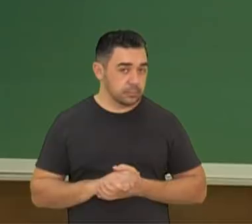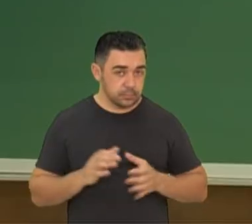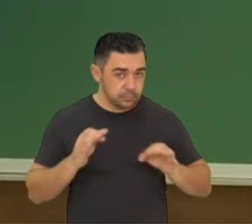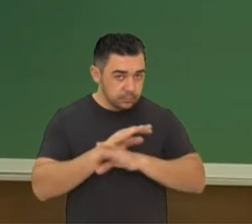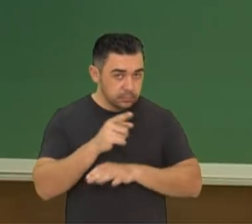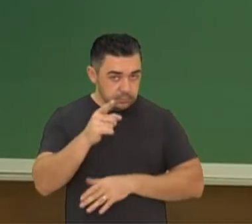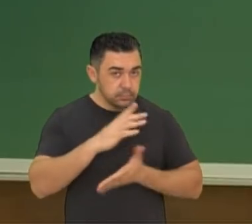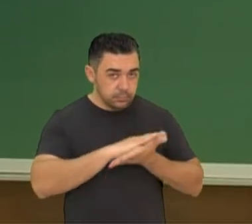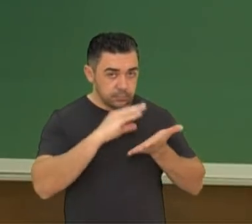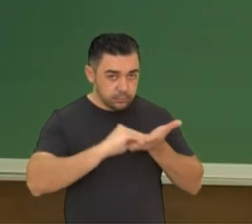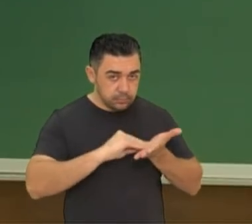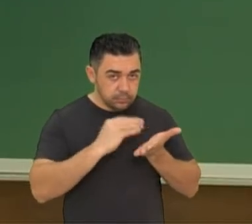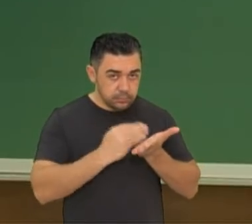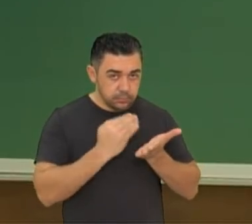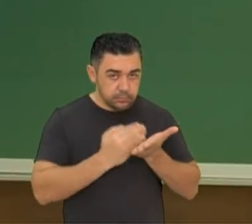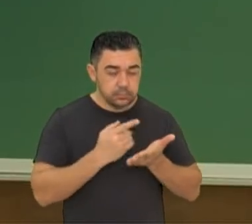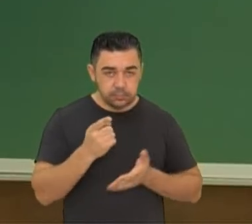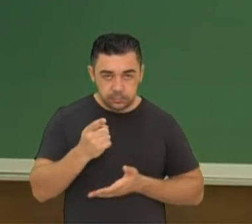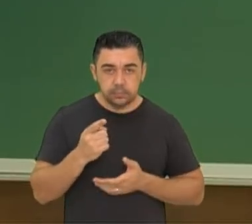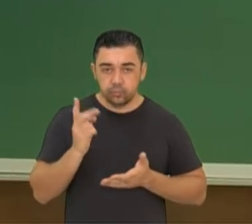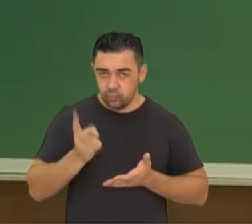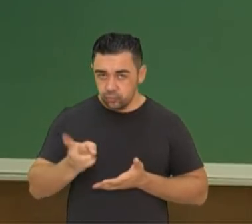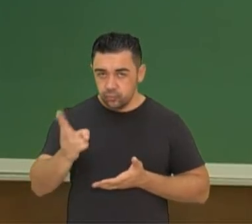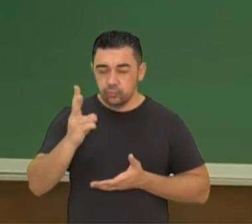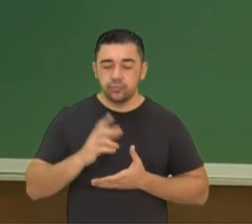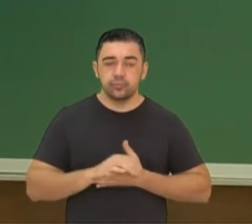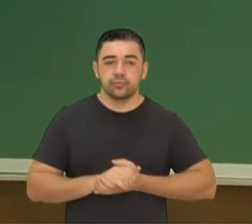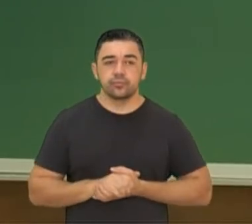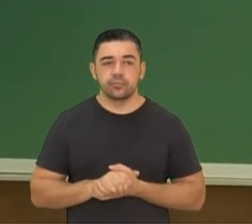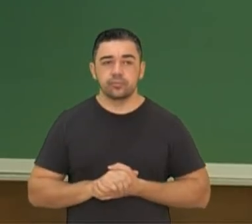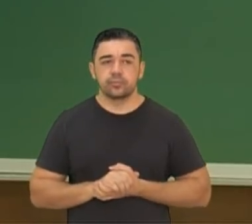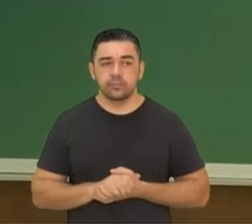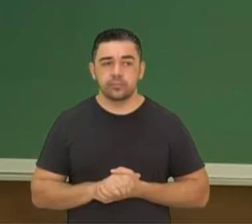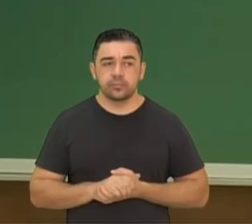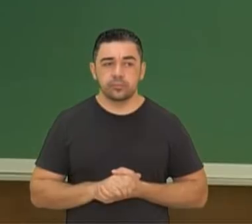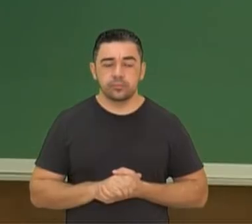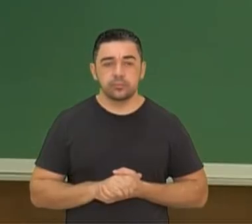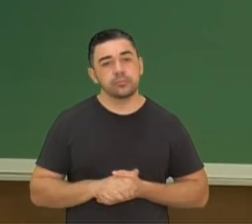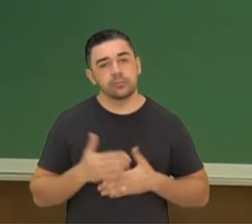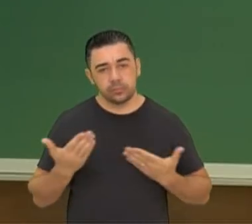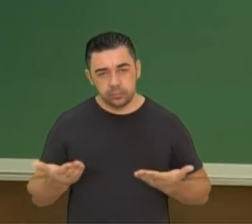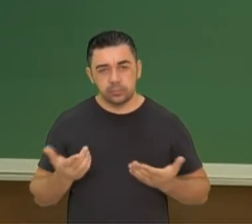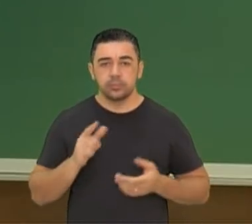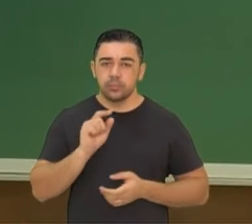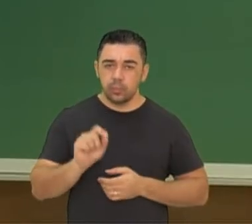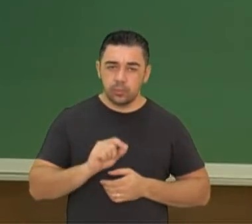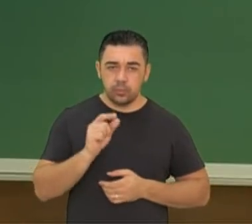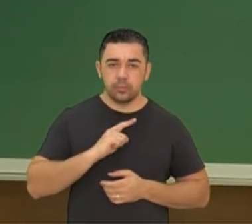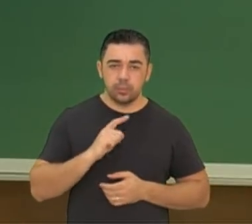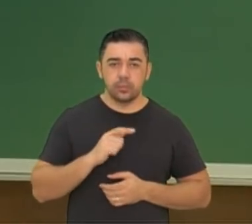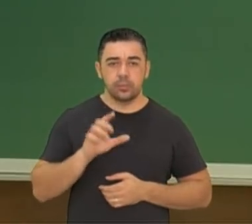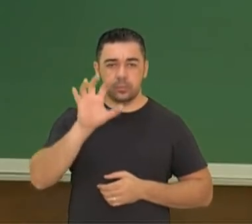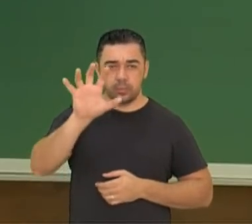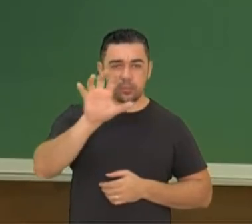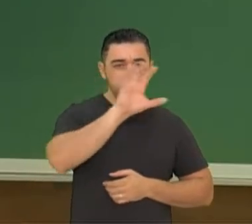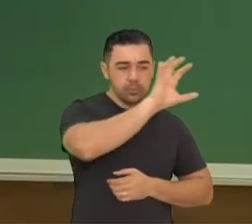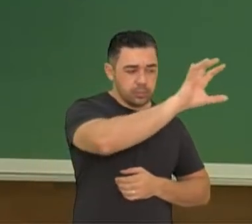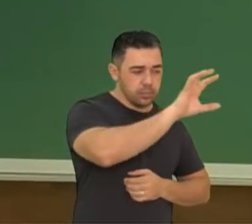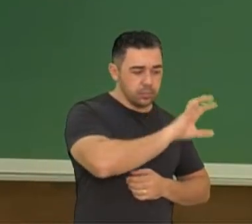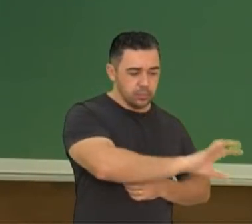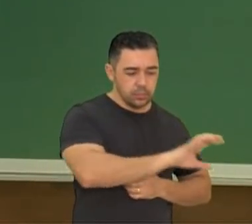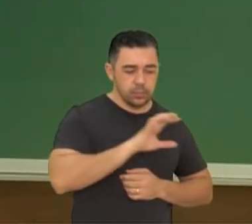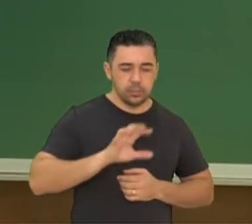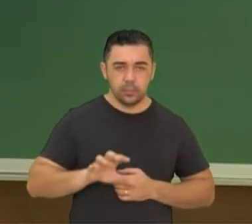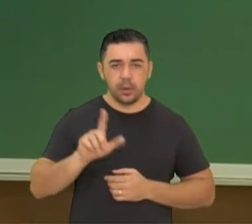Terminou a sua anotação? Vamos continuando então. Os eixos perpendiculares definem 4 regiões chamadas quadrantes,